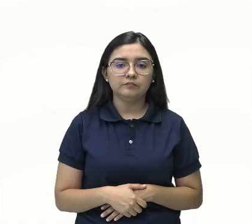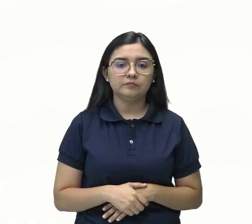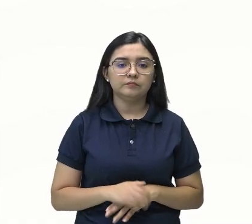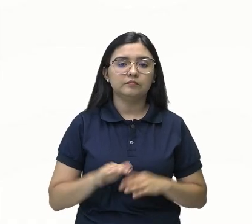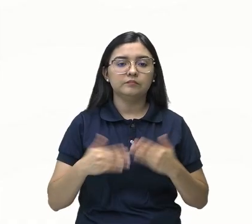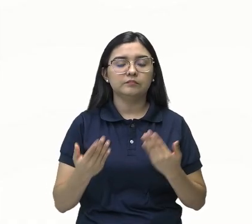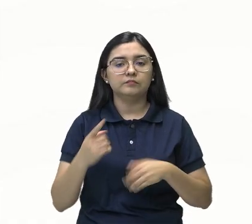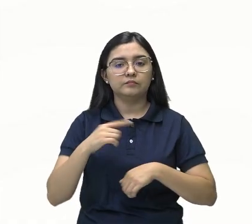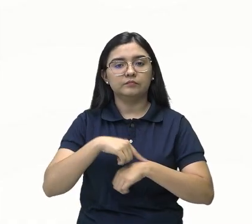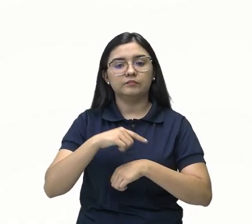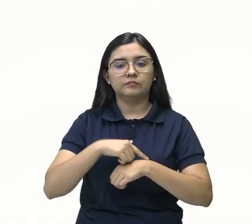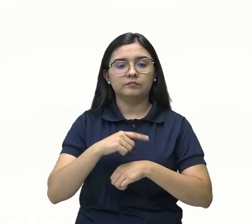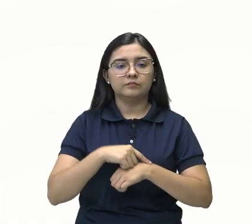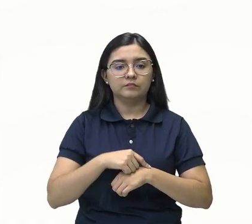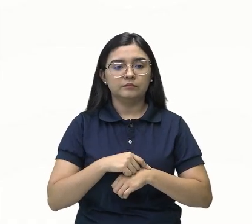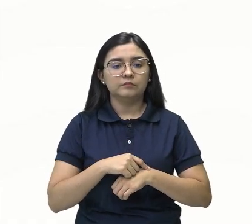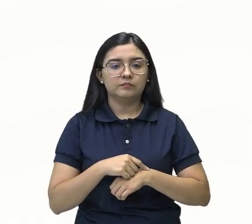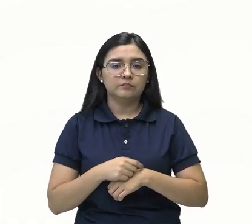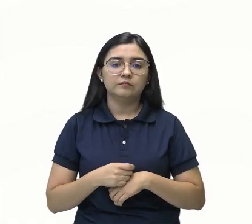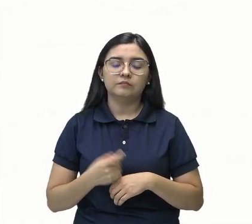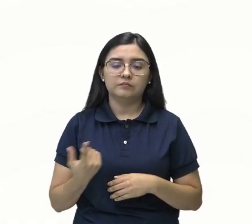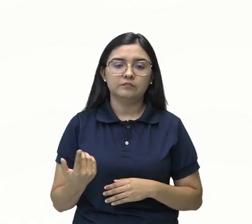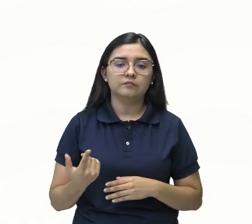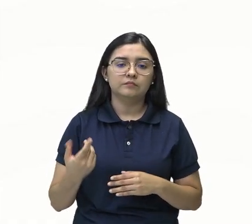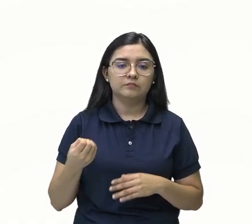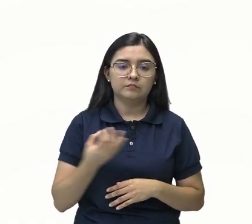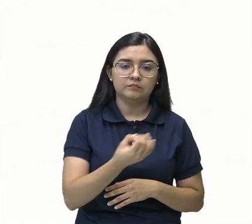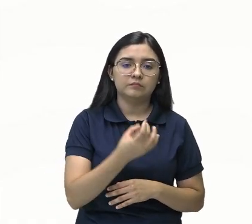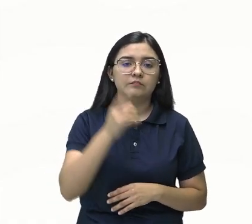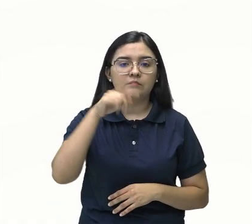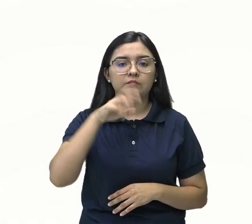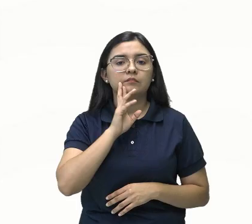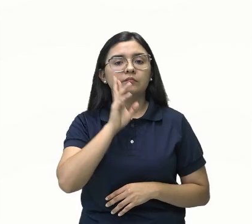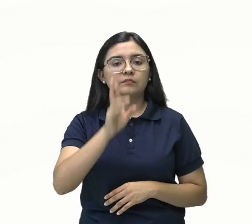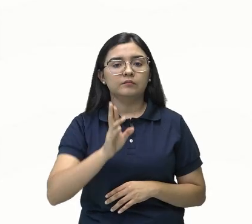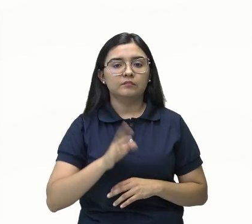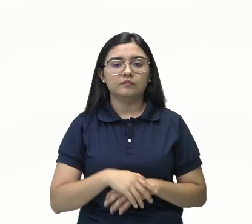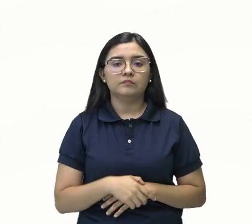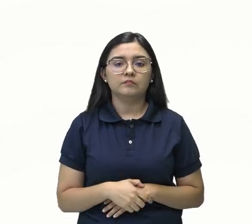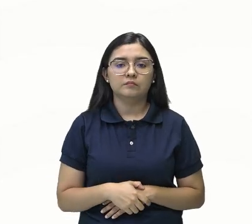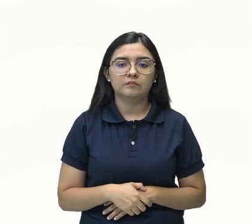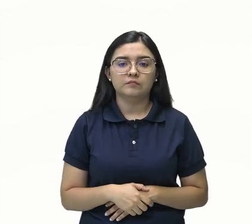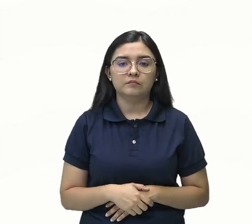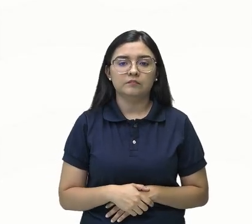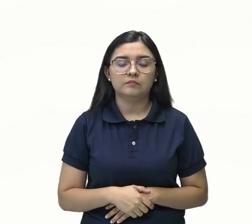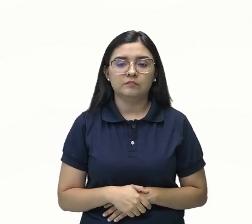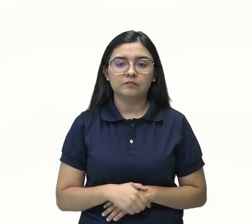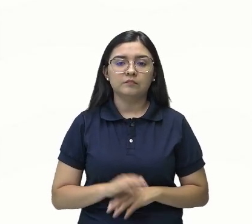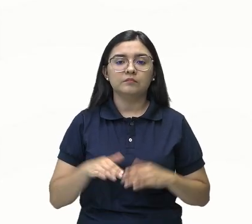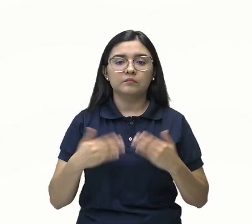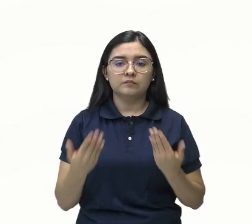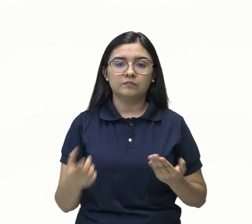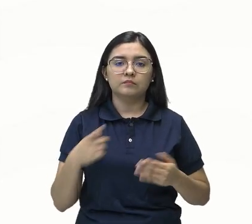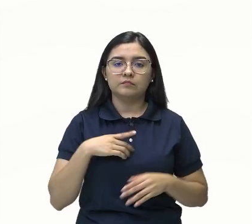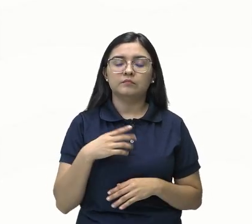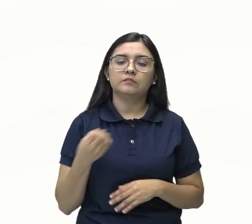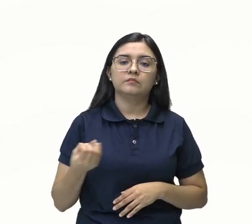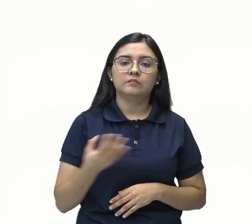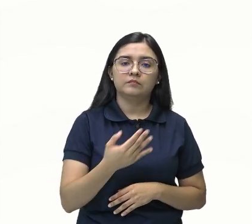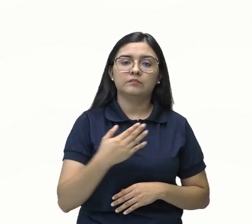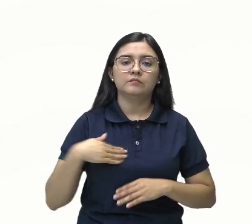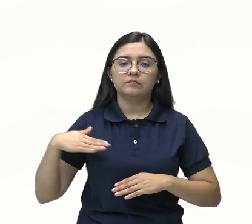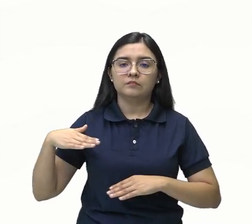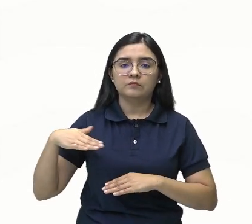Qual é o tempo de duração dessa viagem? Então, nossa resposta, a viagem